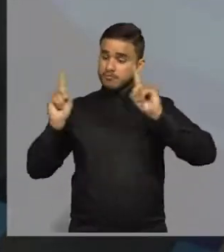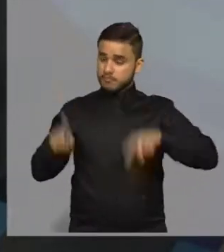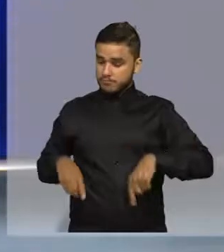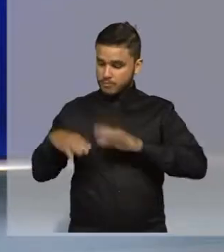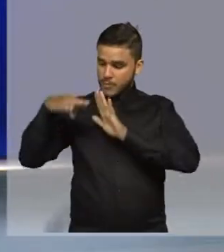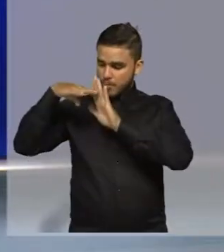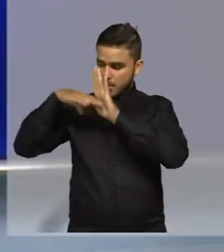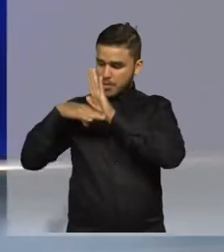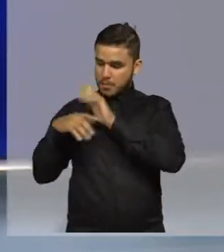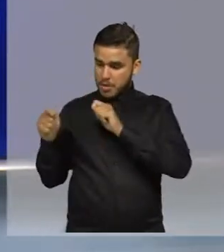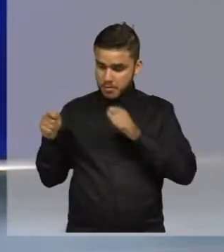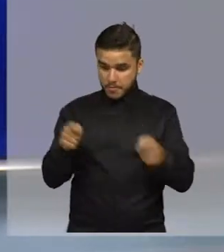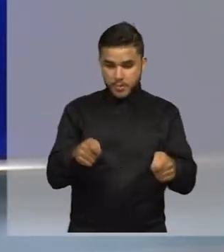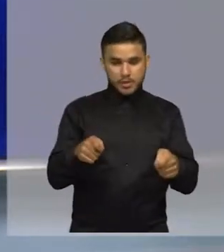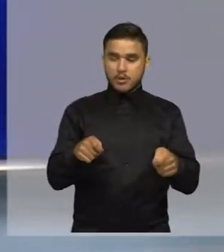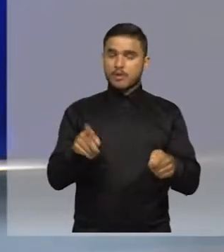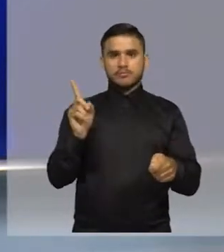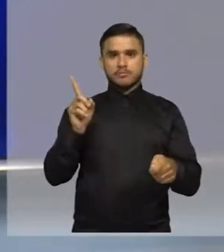da concepção